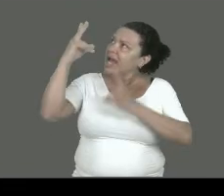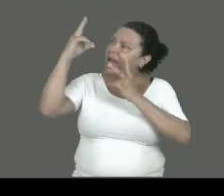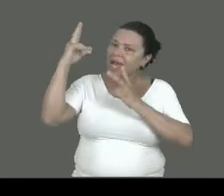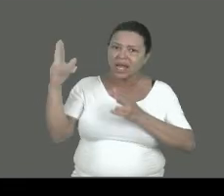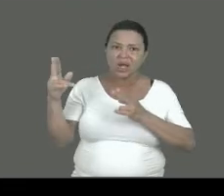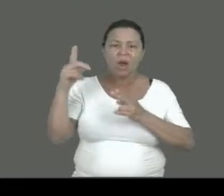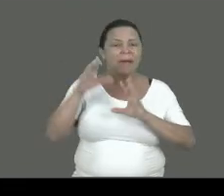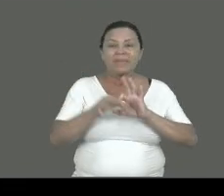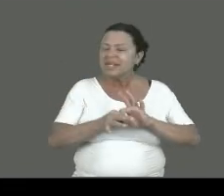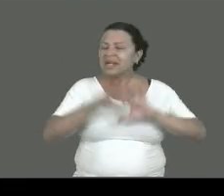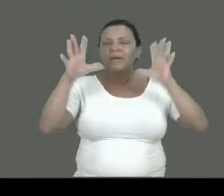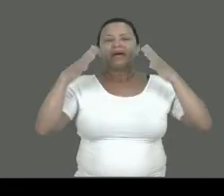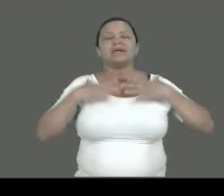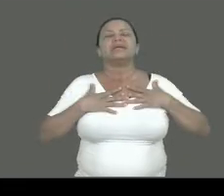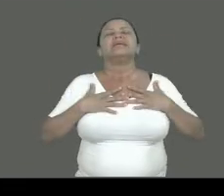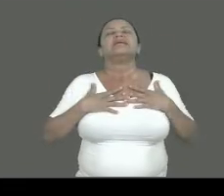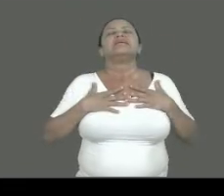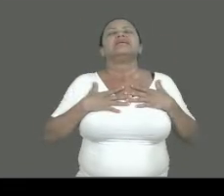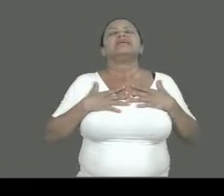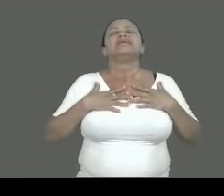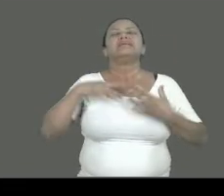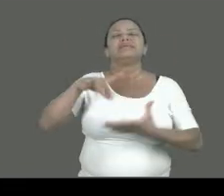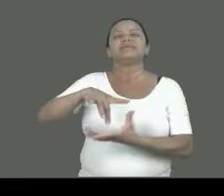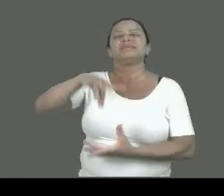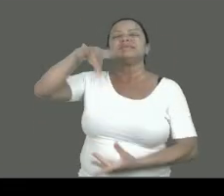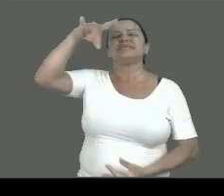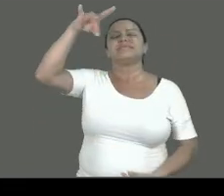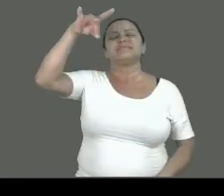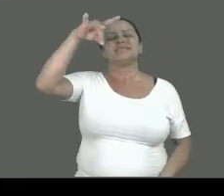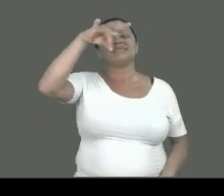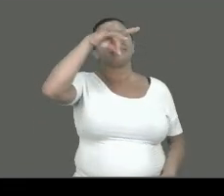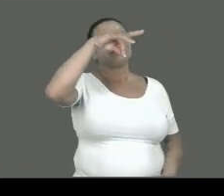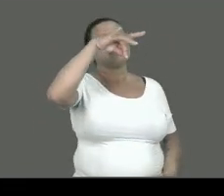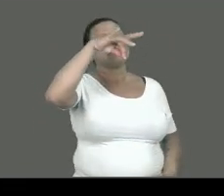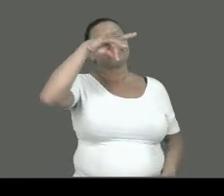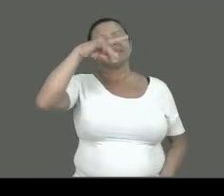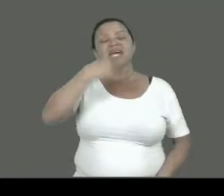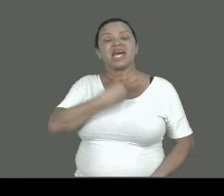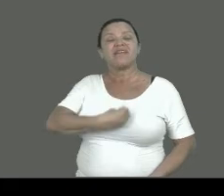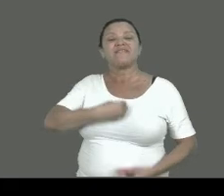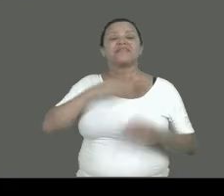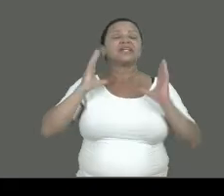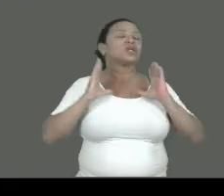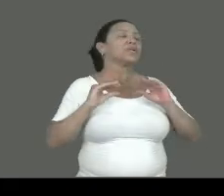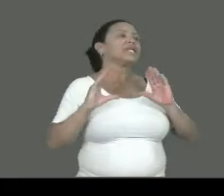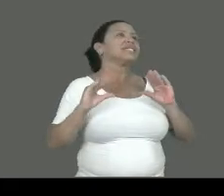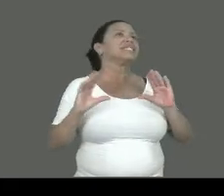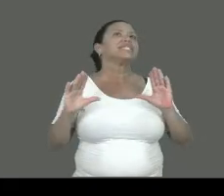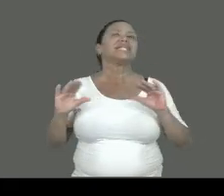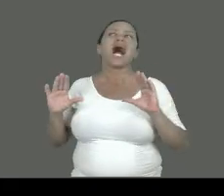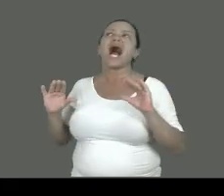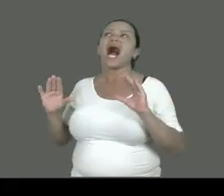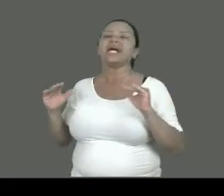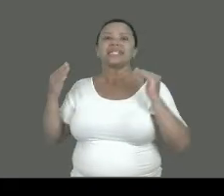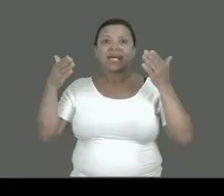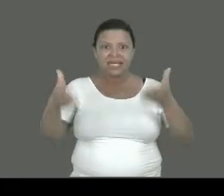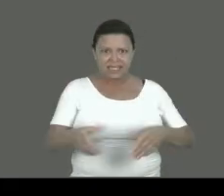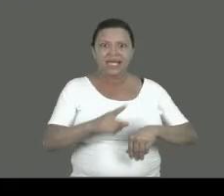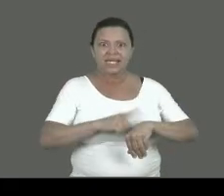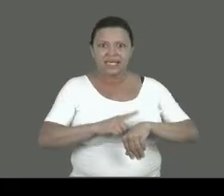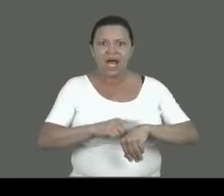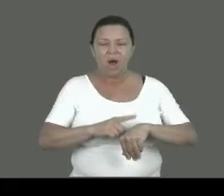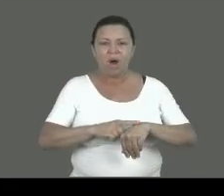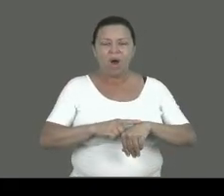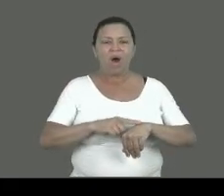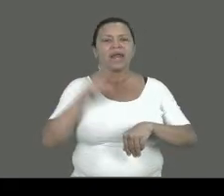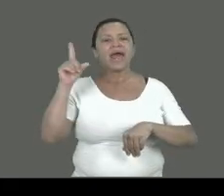uma libertação do seu espírito e ela vive com tranquilidade, sabendo que chega da hora, ela vai